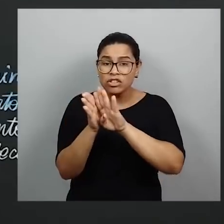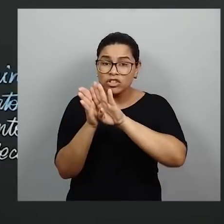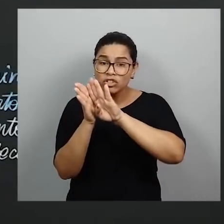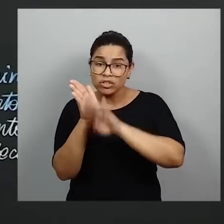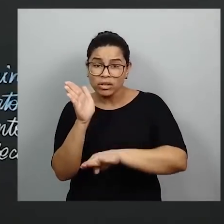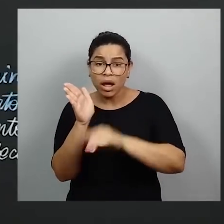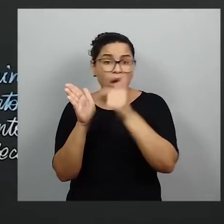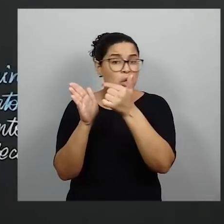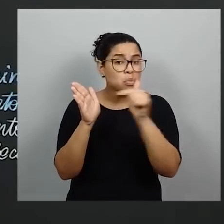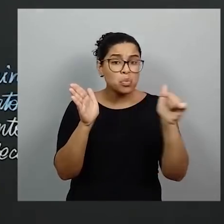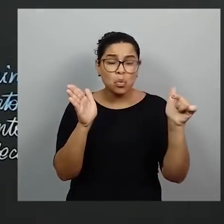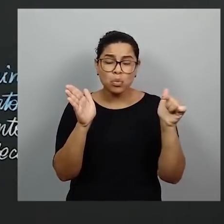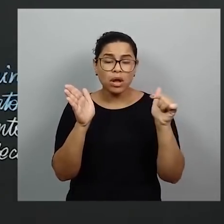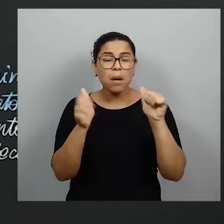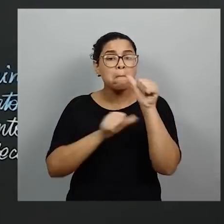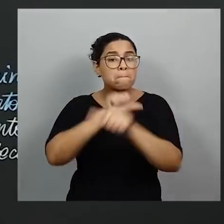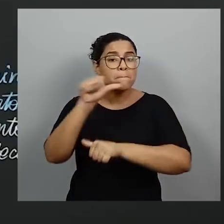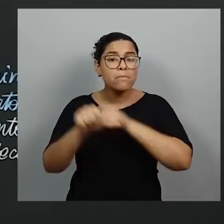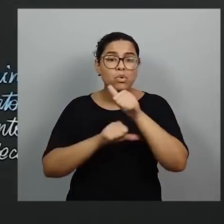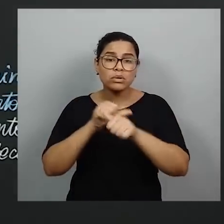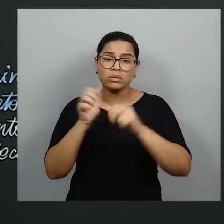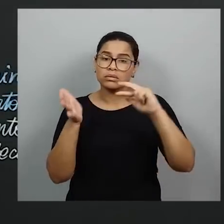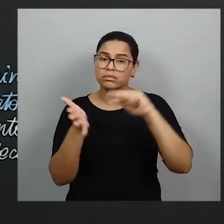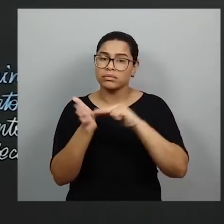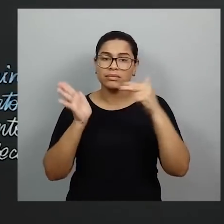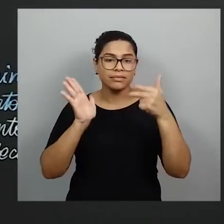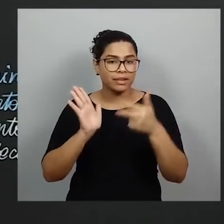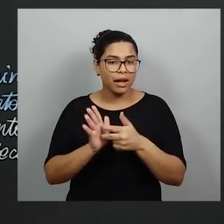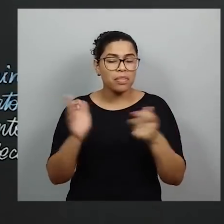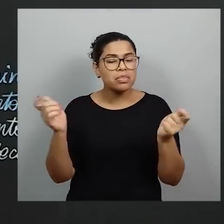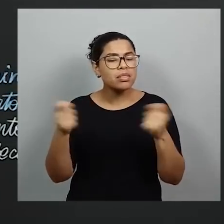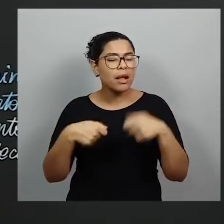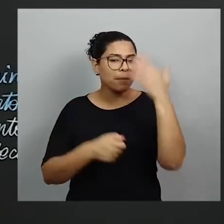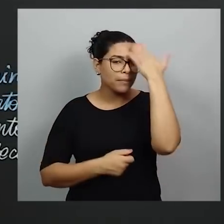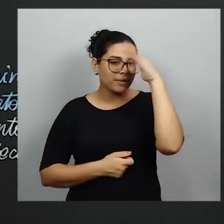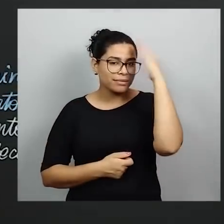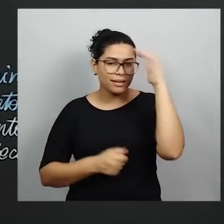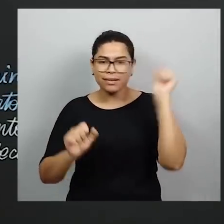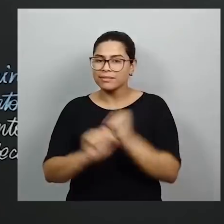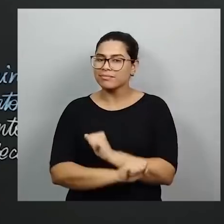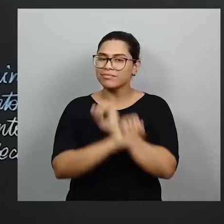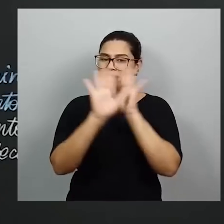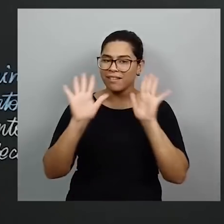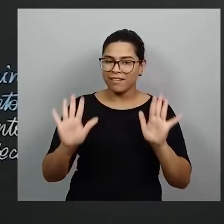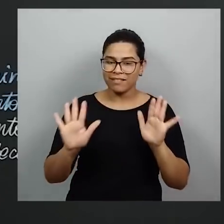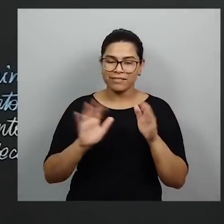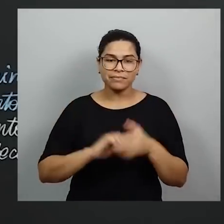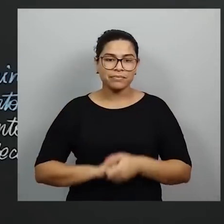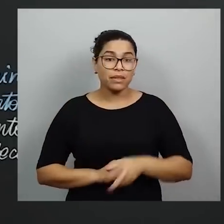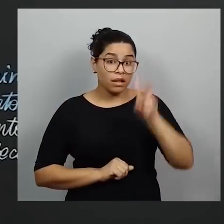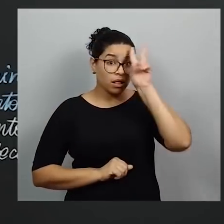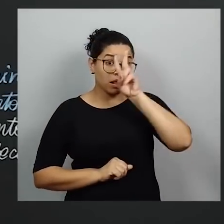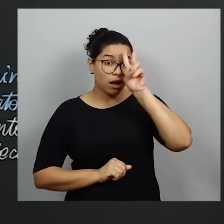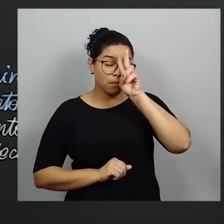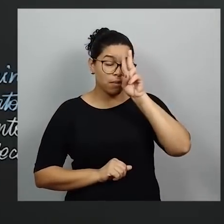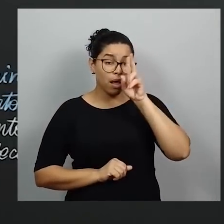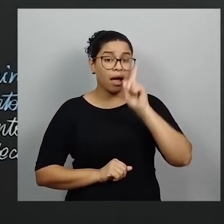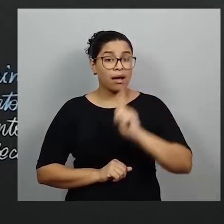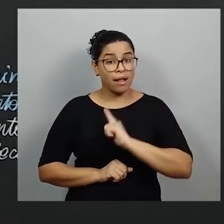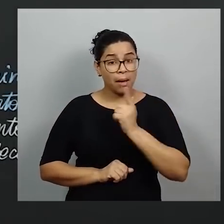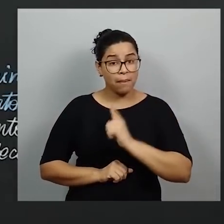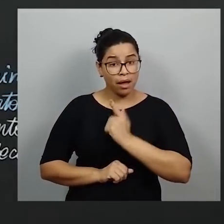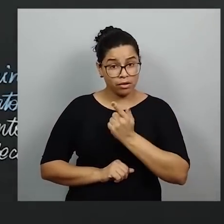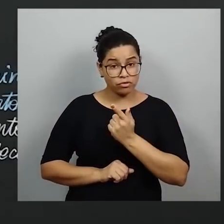se referem ao substantivo, né? Mas não são indispensáveis. Lembra que, no caso da gramática da